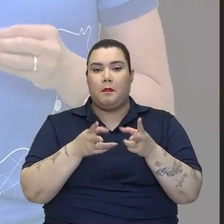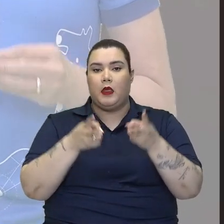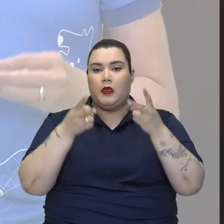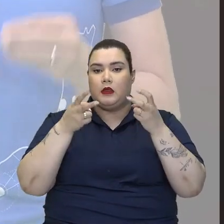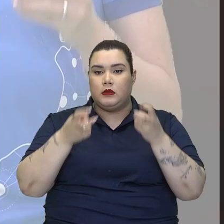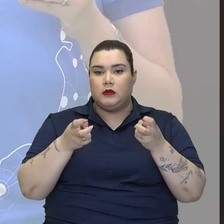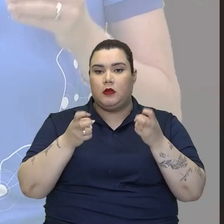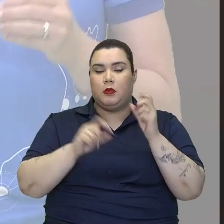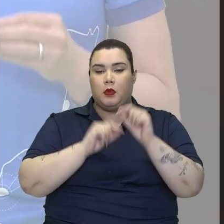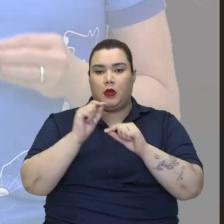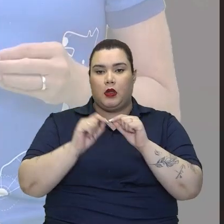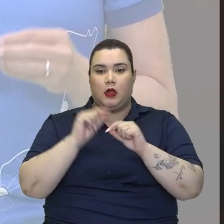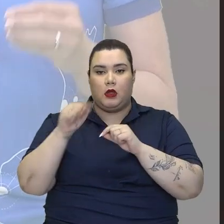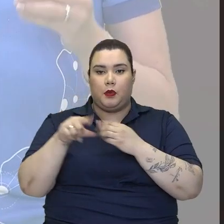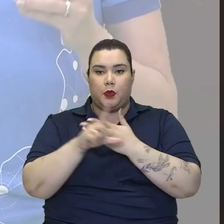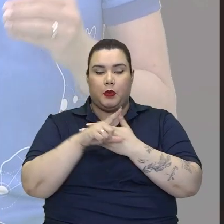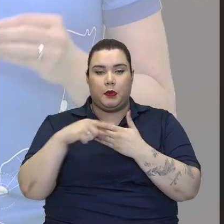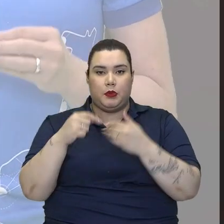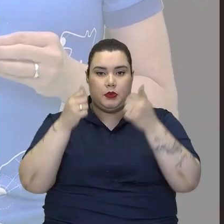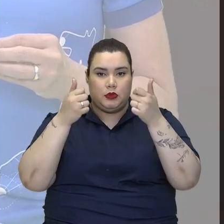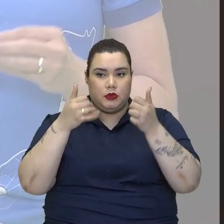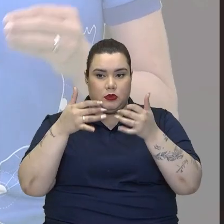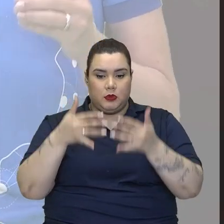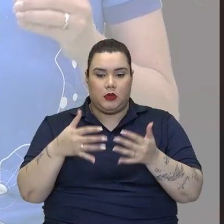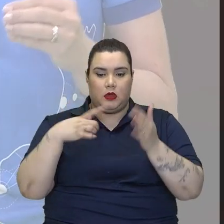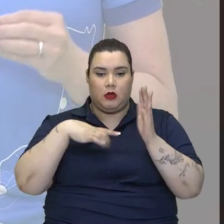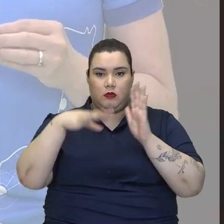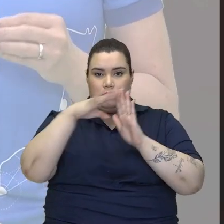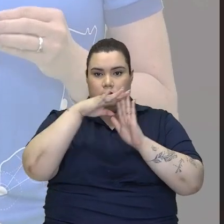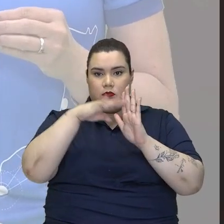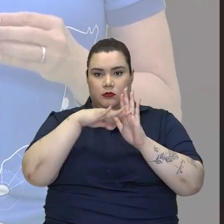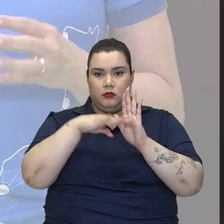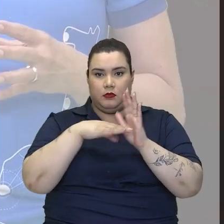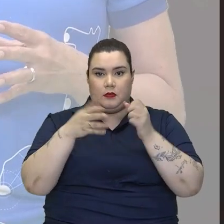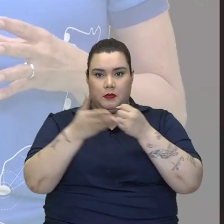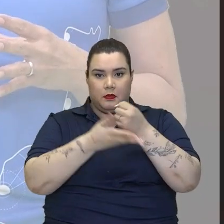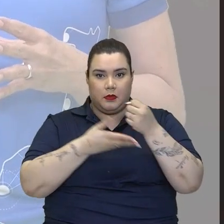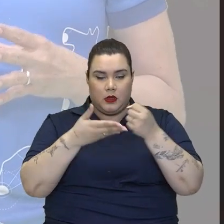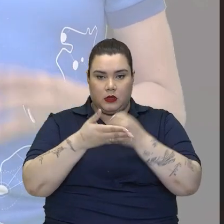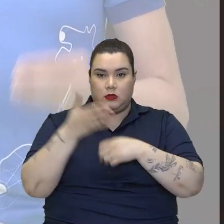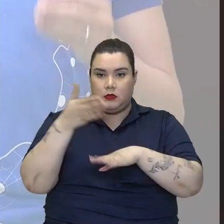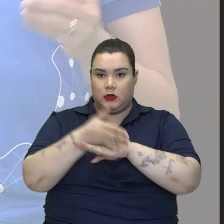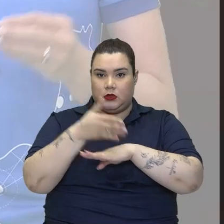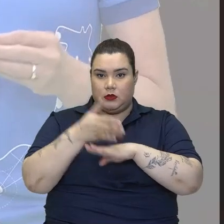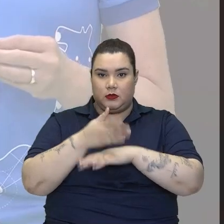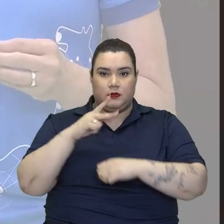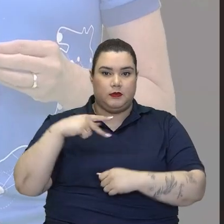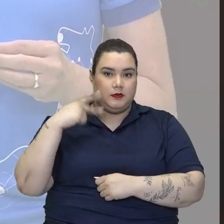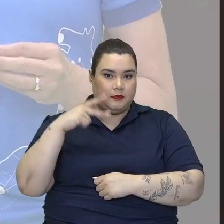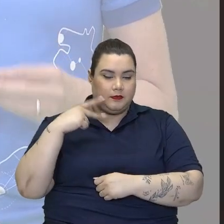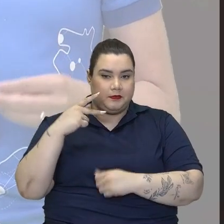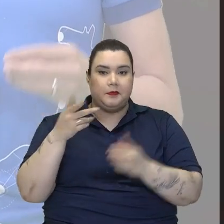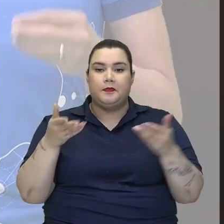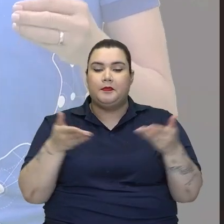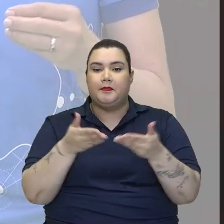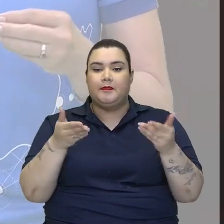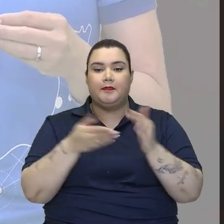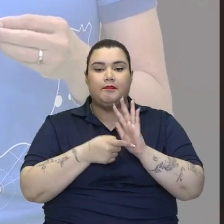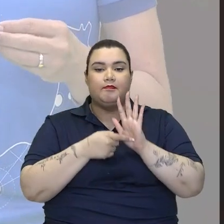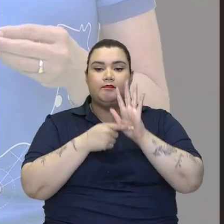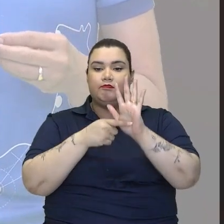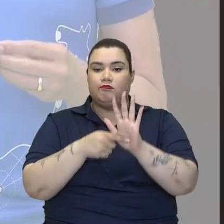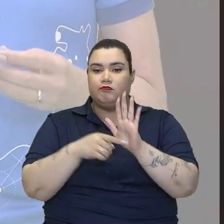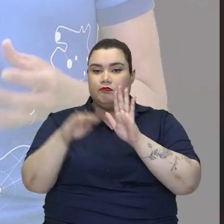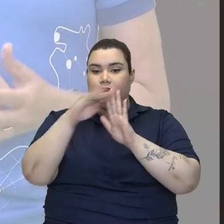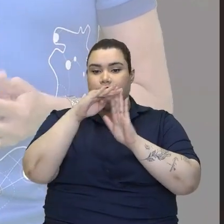nos definir os níveis básicos de participação política. Vamos conhecer agora